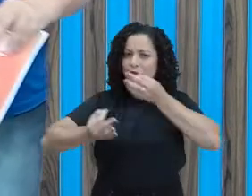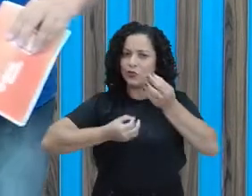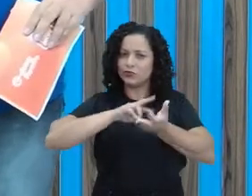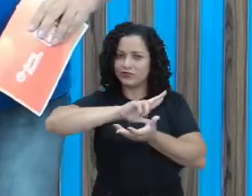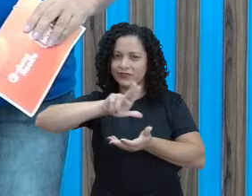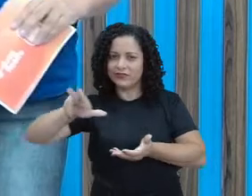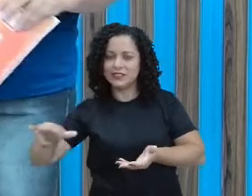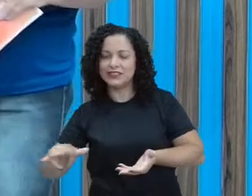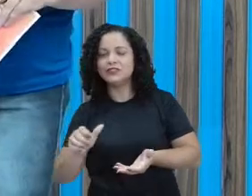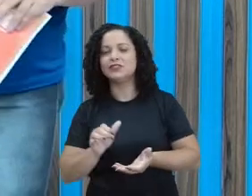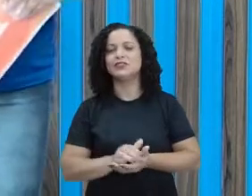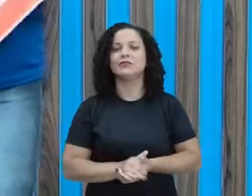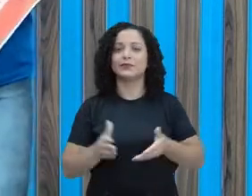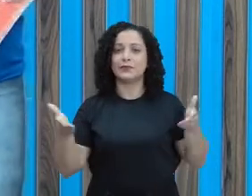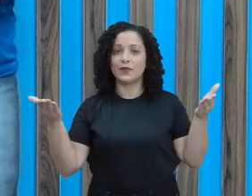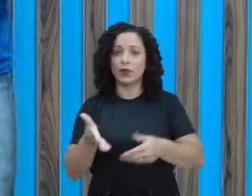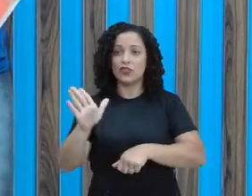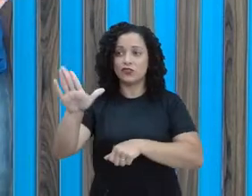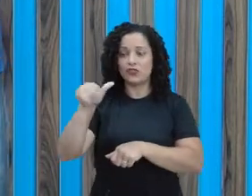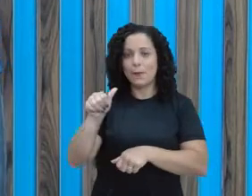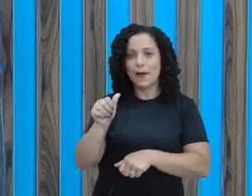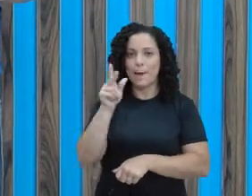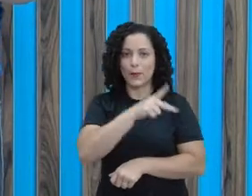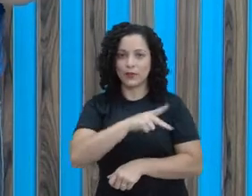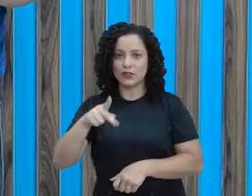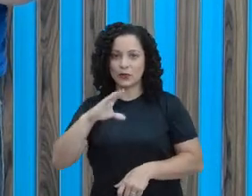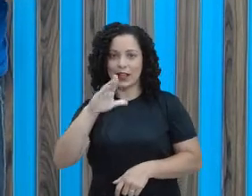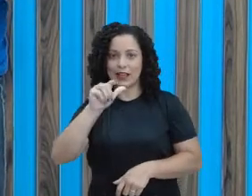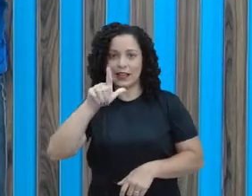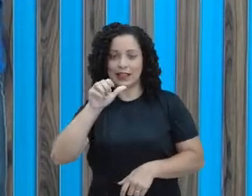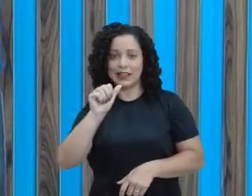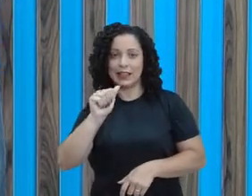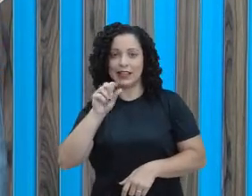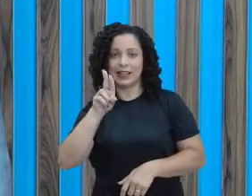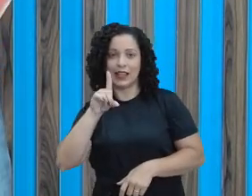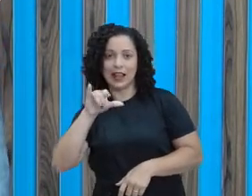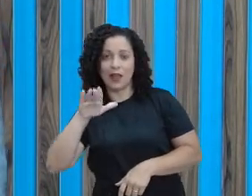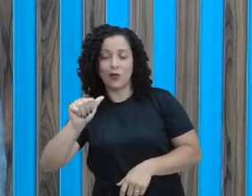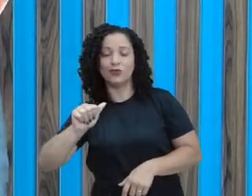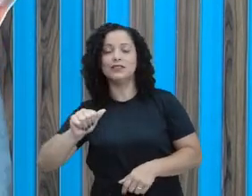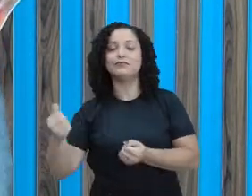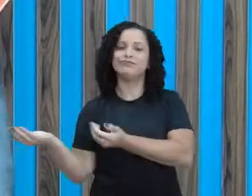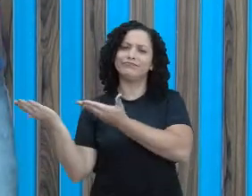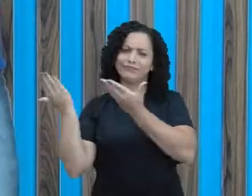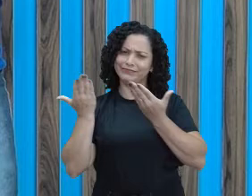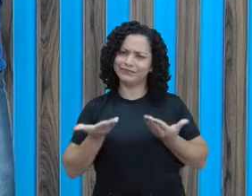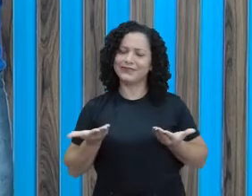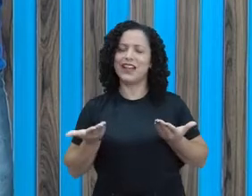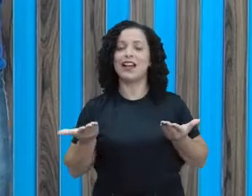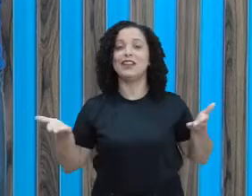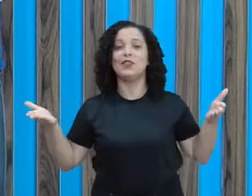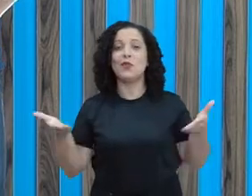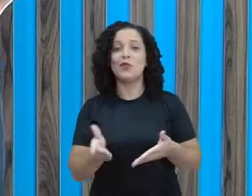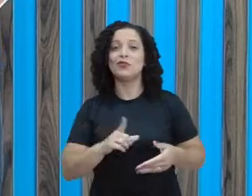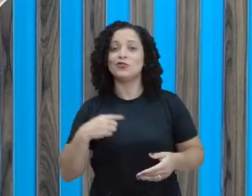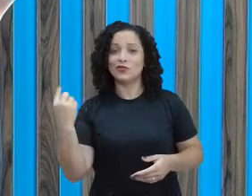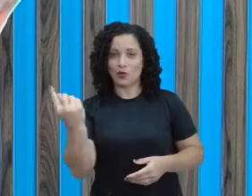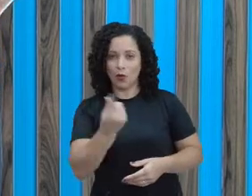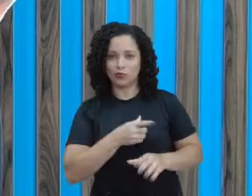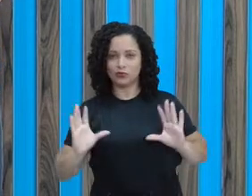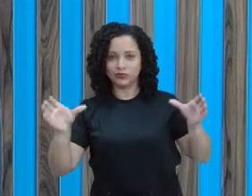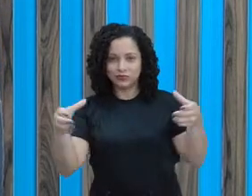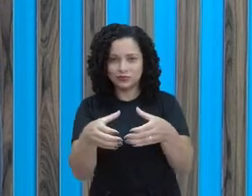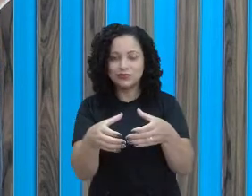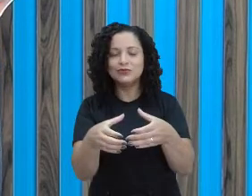eu vou chamar a professora Cláudia só para ela se apresentar, porque hoje nós vamos estar aqui, né, fazendo esse trabalho